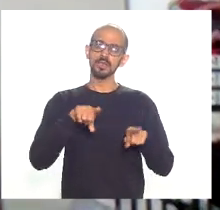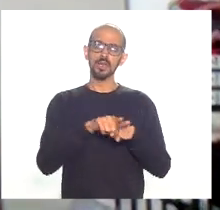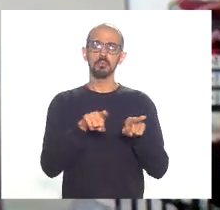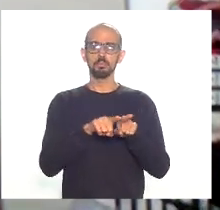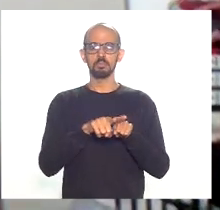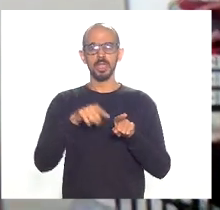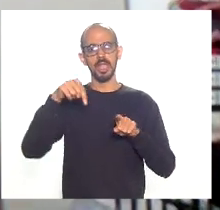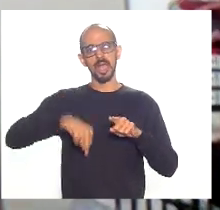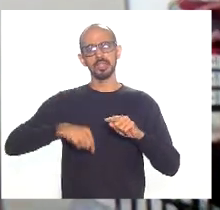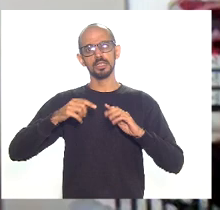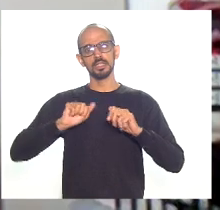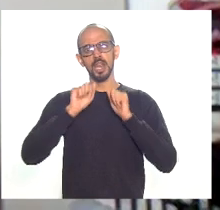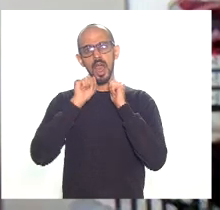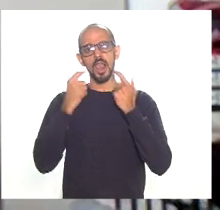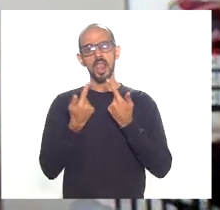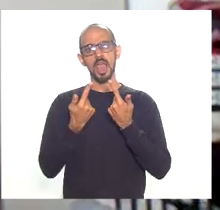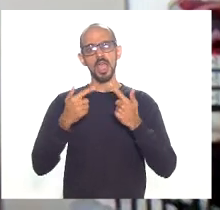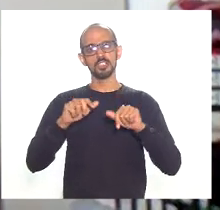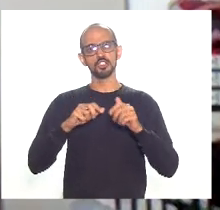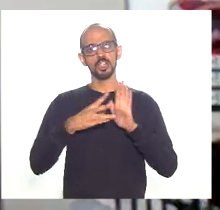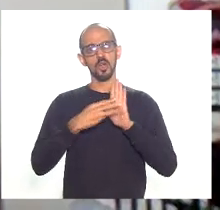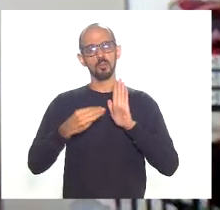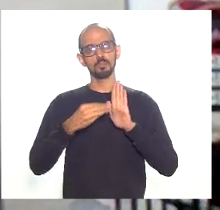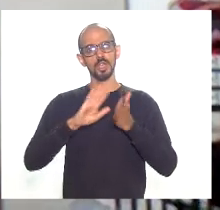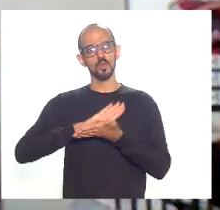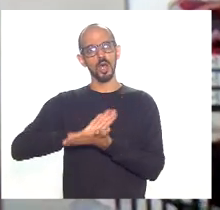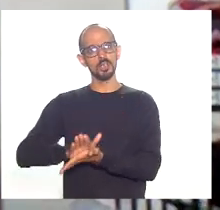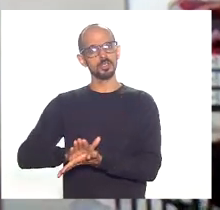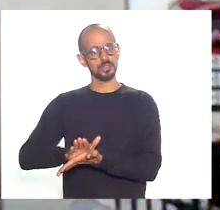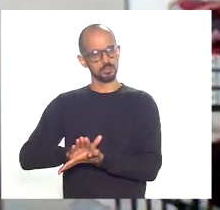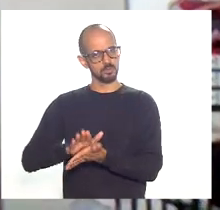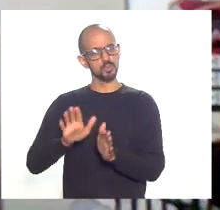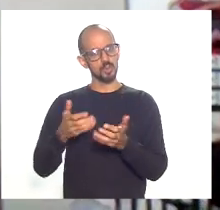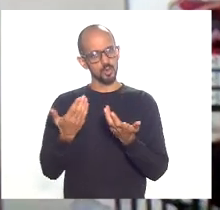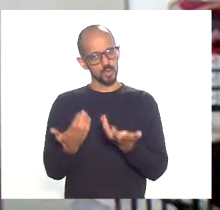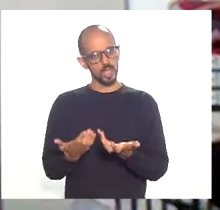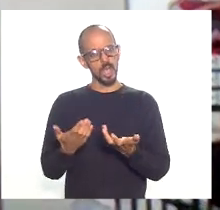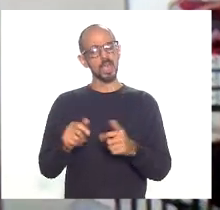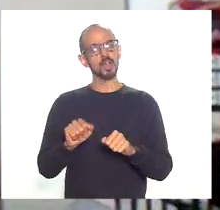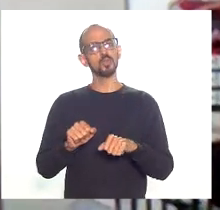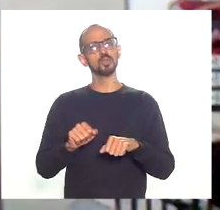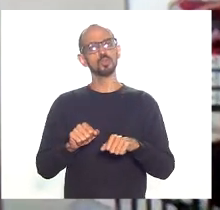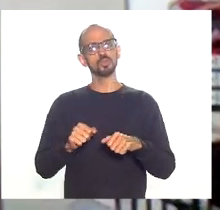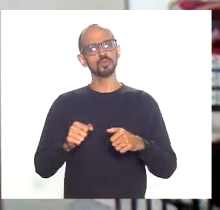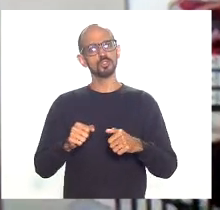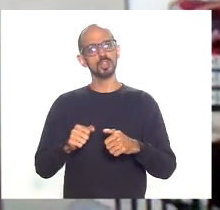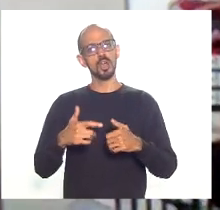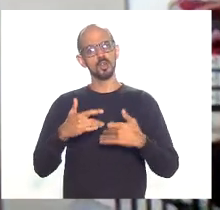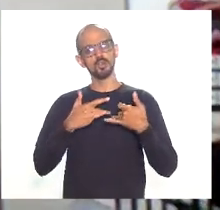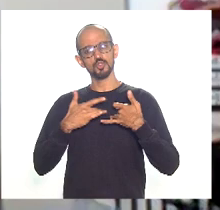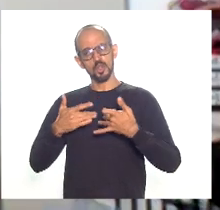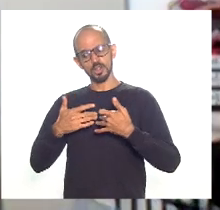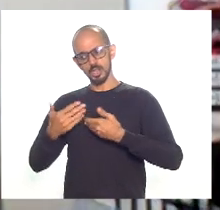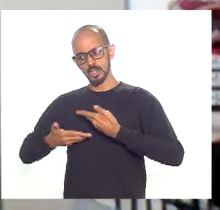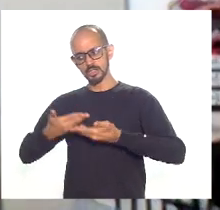pleno plenário da Alerj. Isso é muito grave. Então, quero me solidarizar com a deputada Mônica e com todas as deputadas